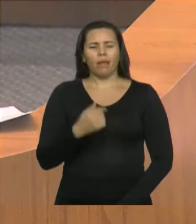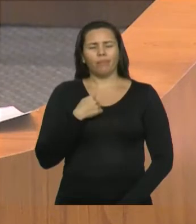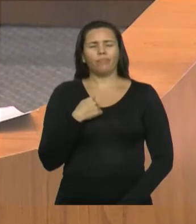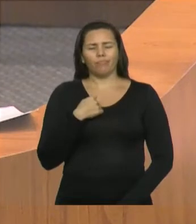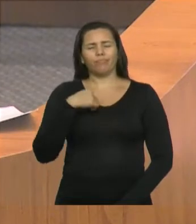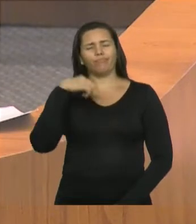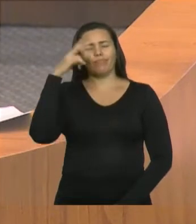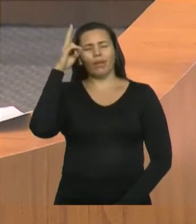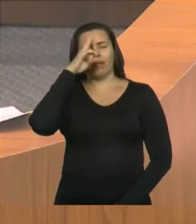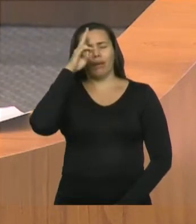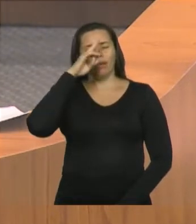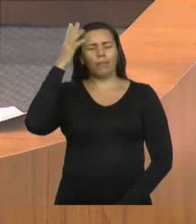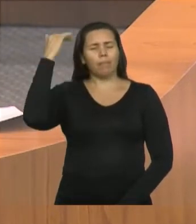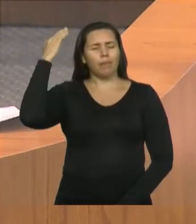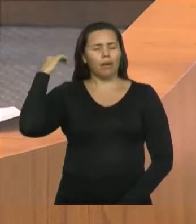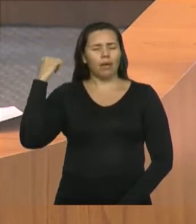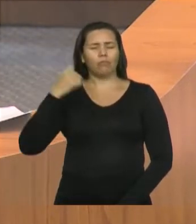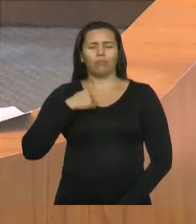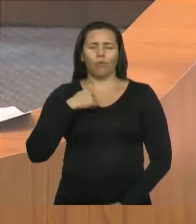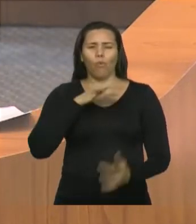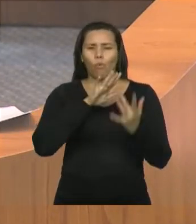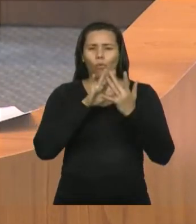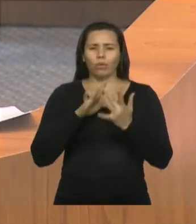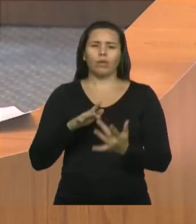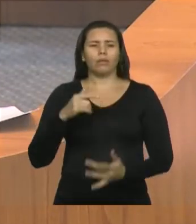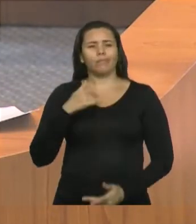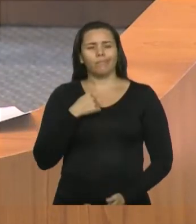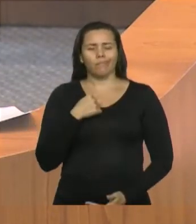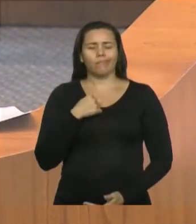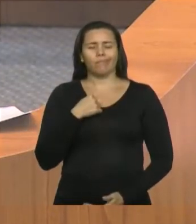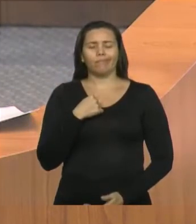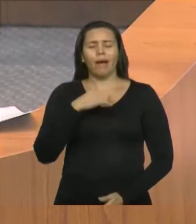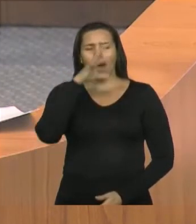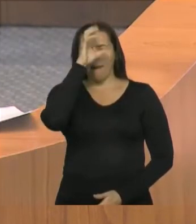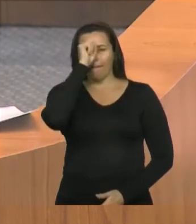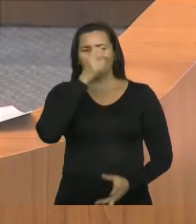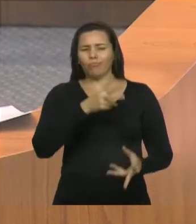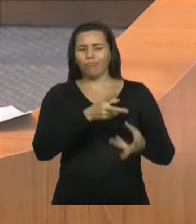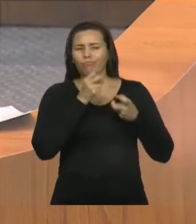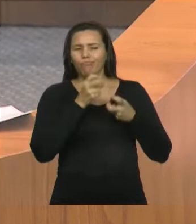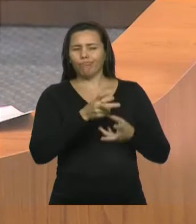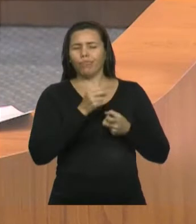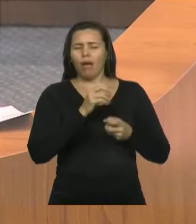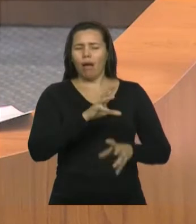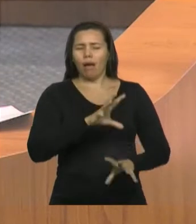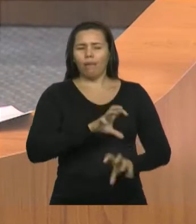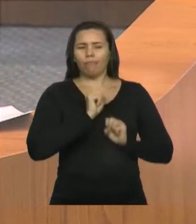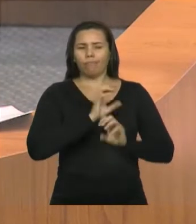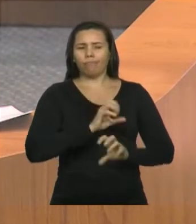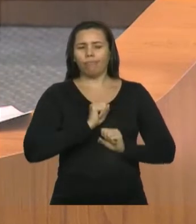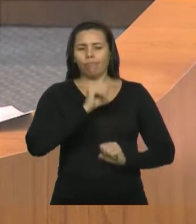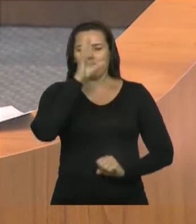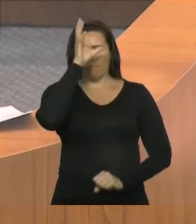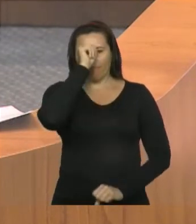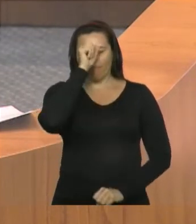cidadão que administrou o nosso município durante 3 mandatos, um grande líder